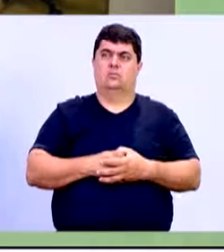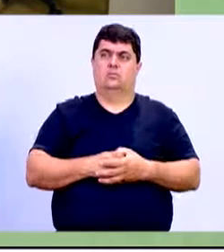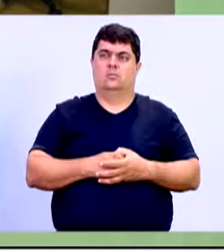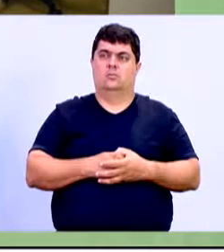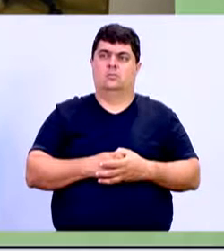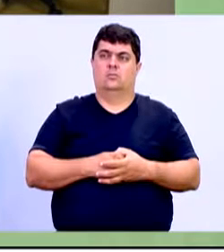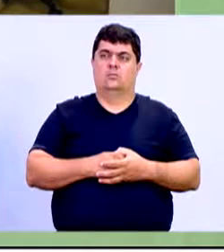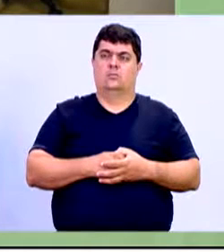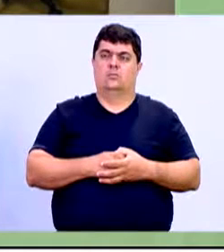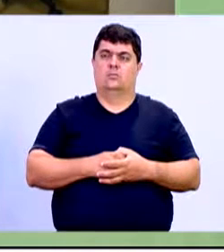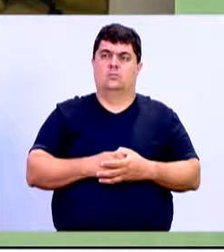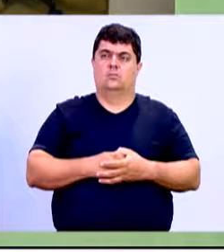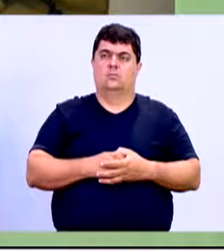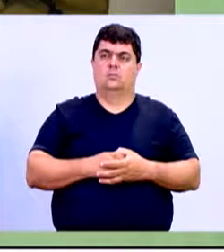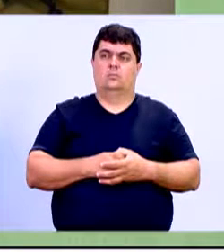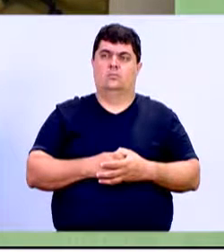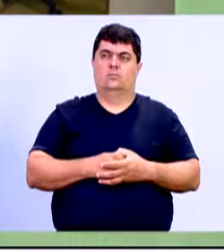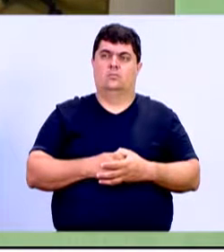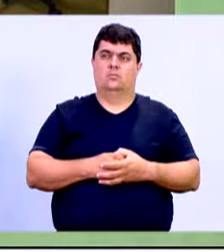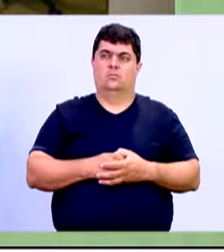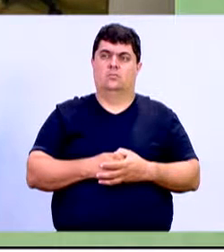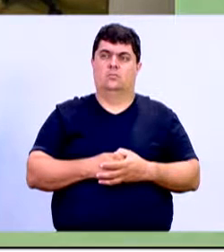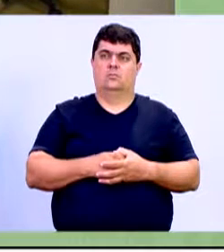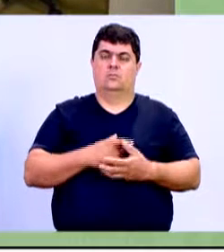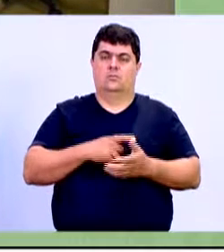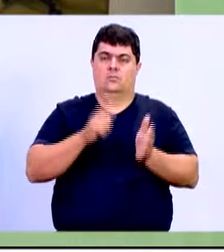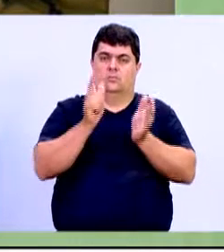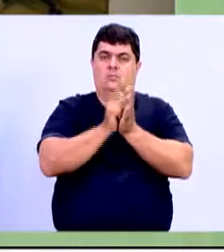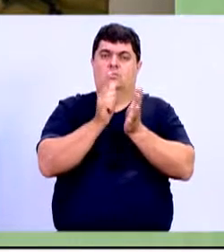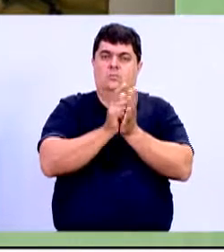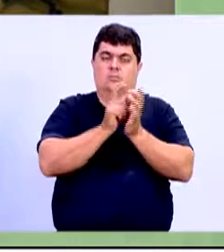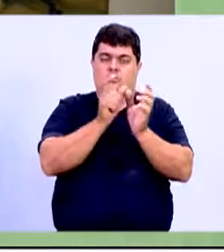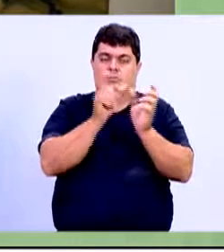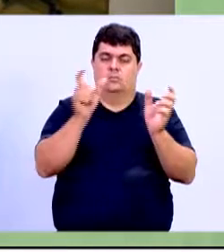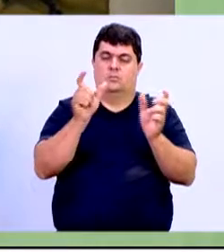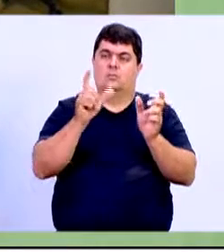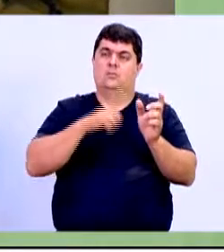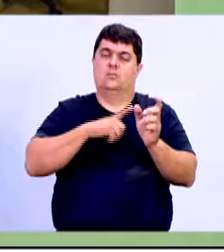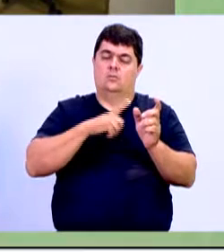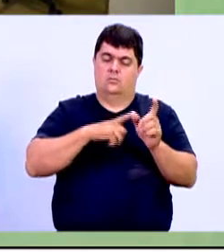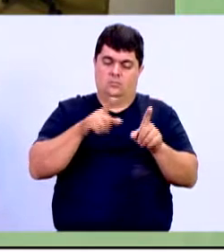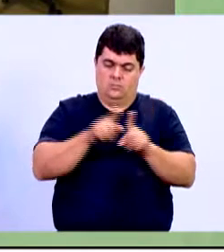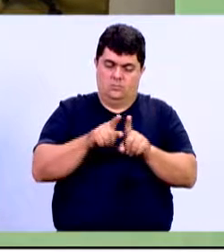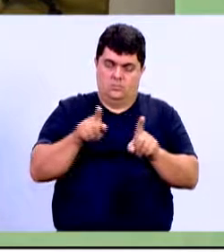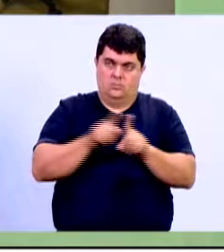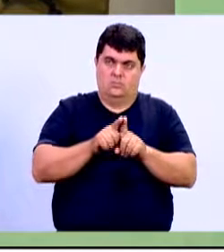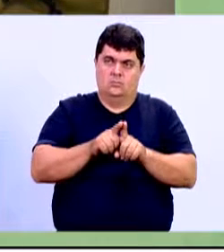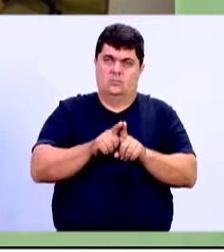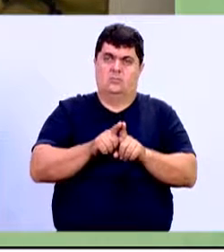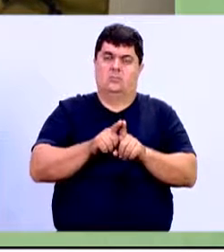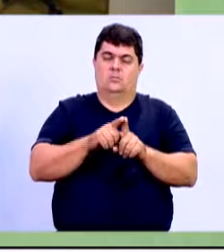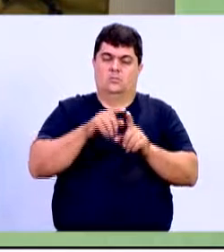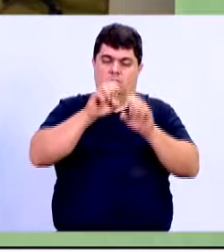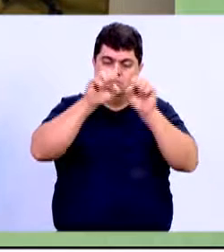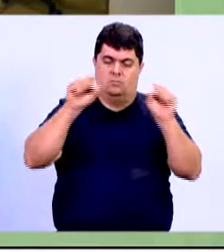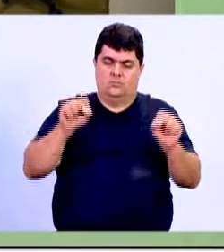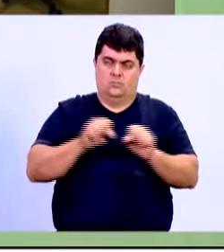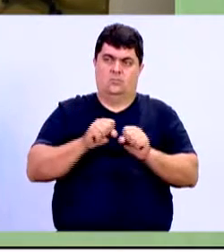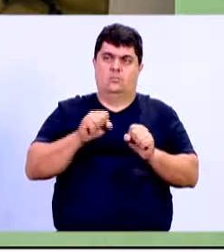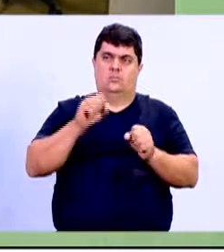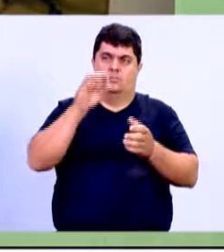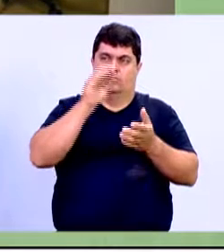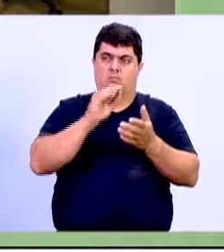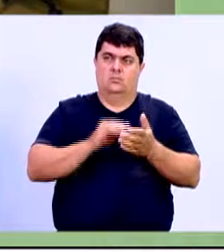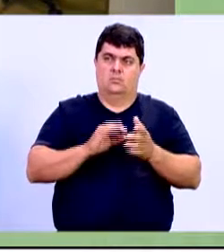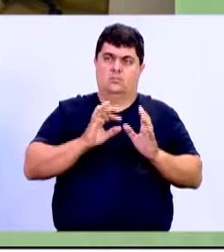andando. A gente tem os Kanbans em papel, mas também temos ele em sistema. Tá? Então